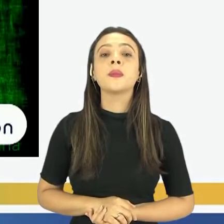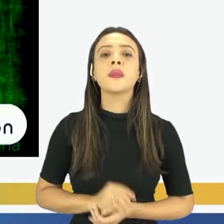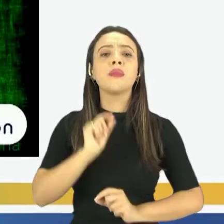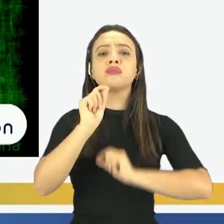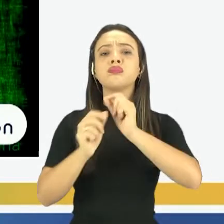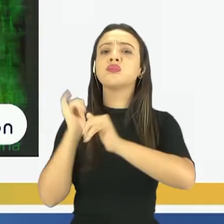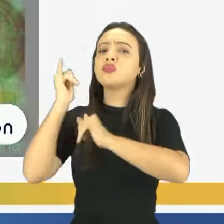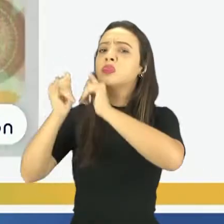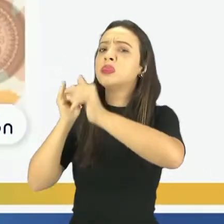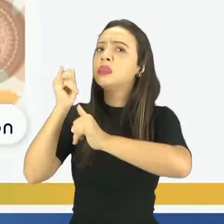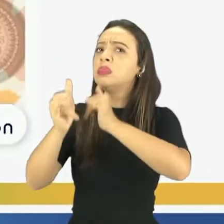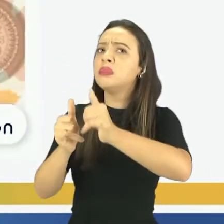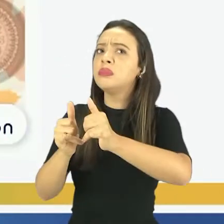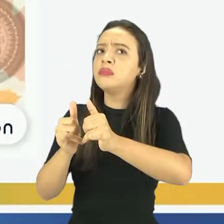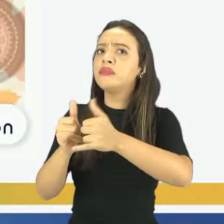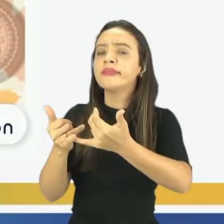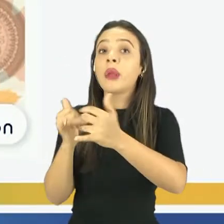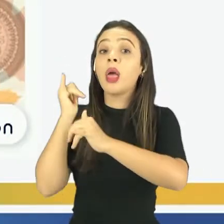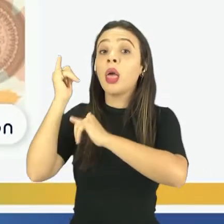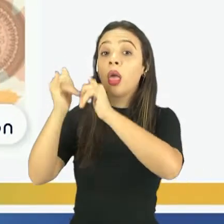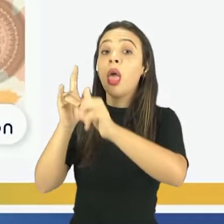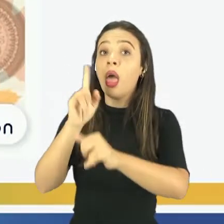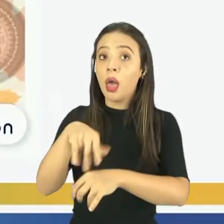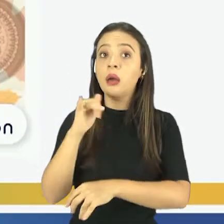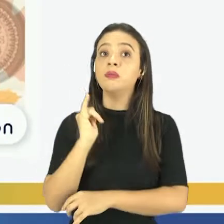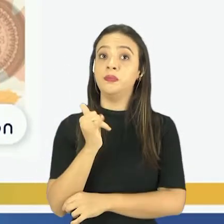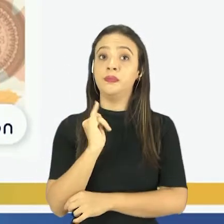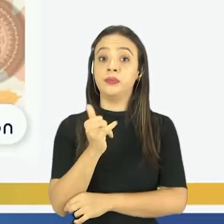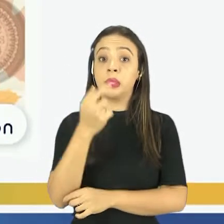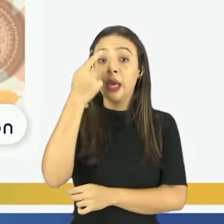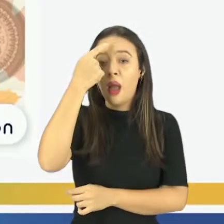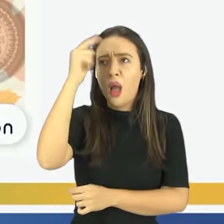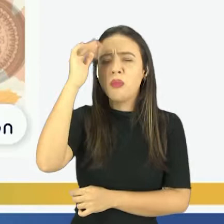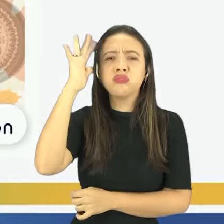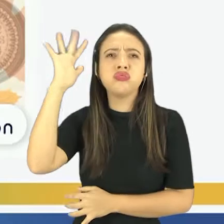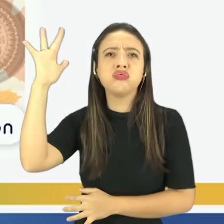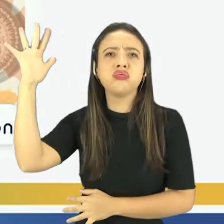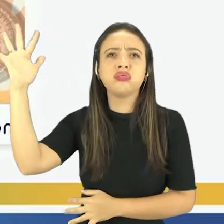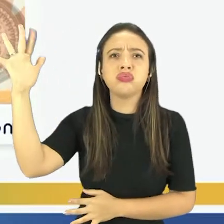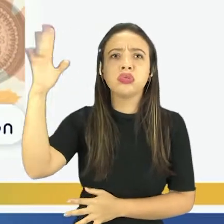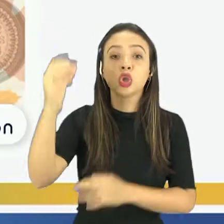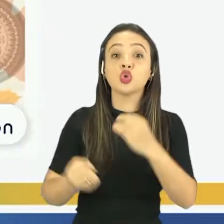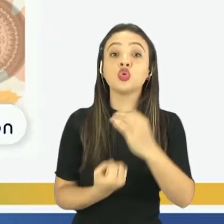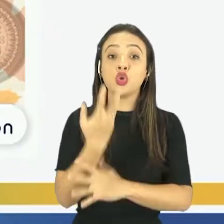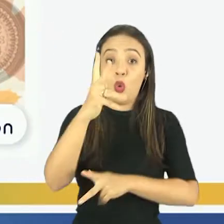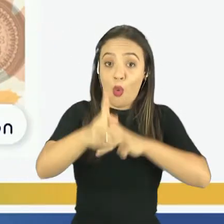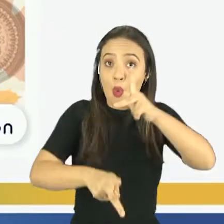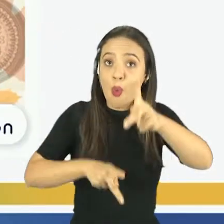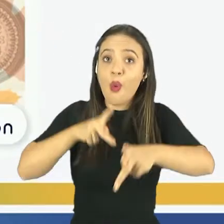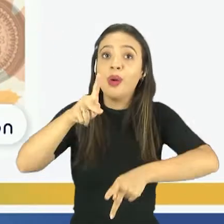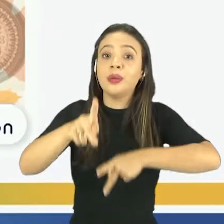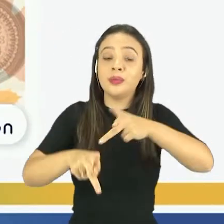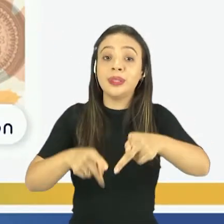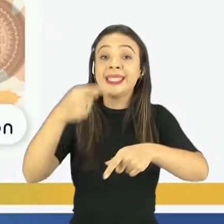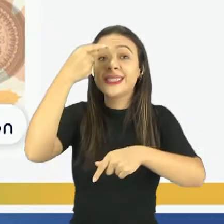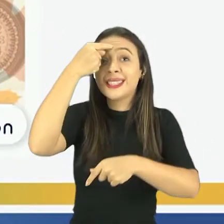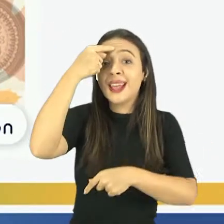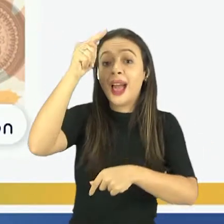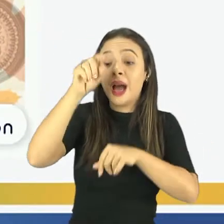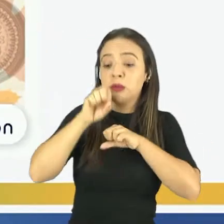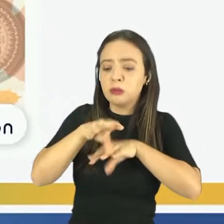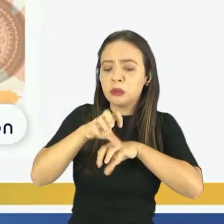O que são lendas? As lendas são narrativas fantasiosas de origem popular, criadas